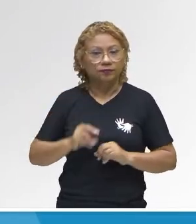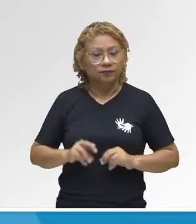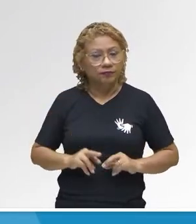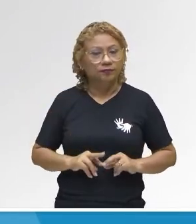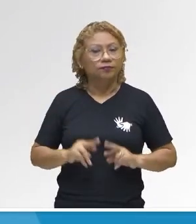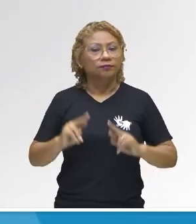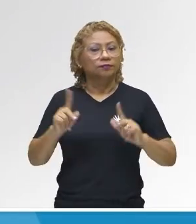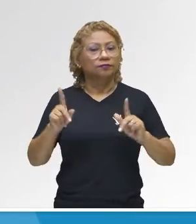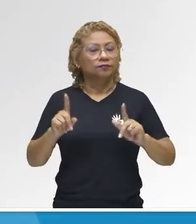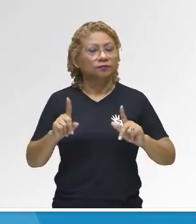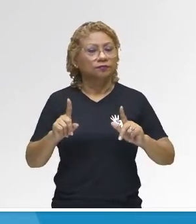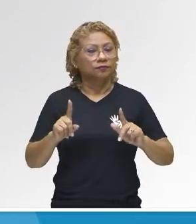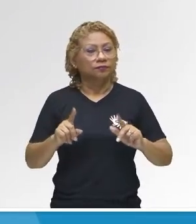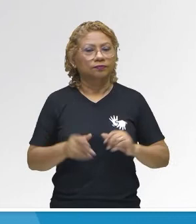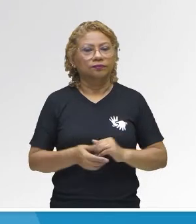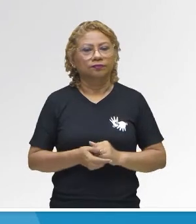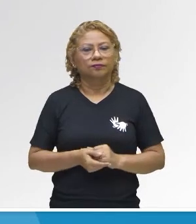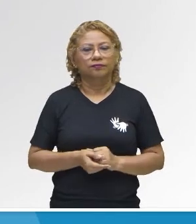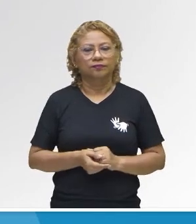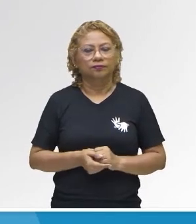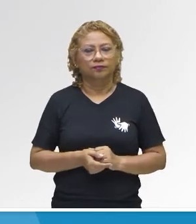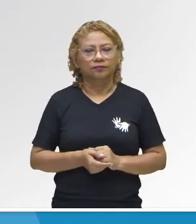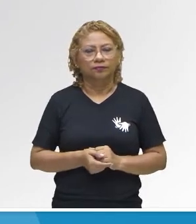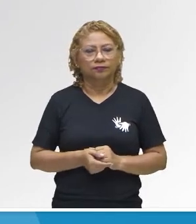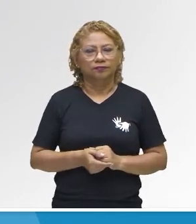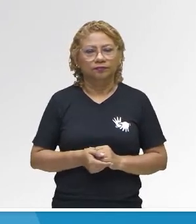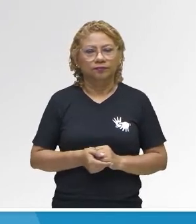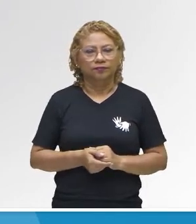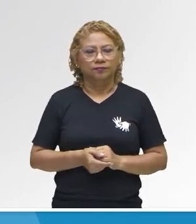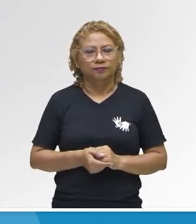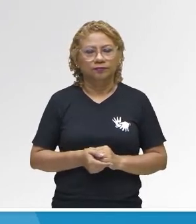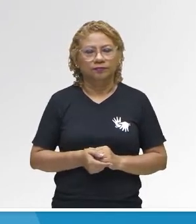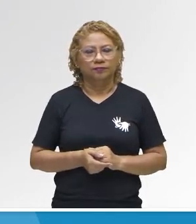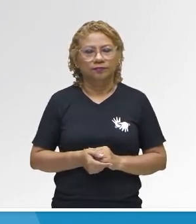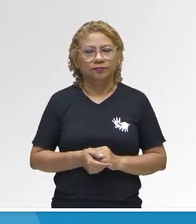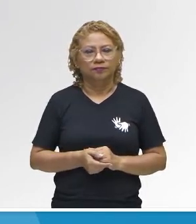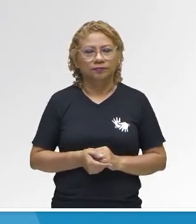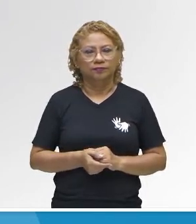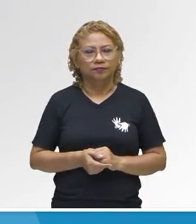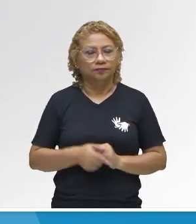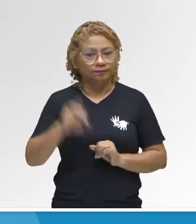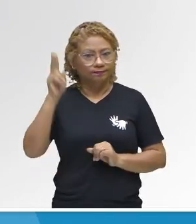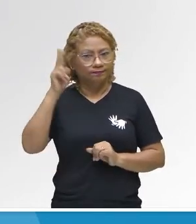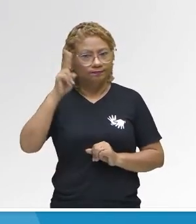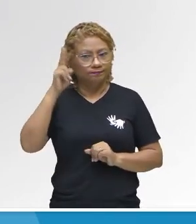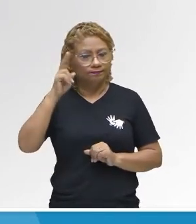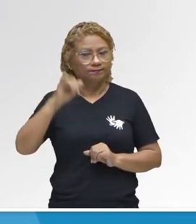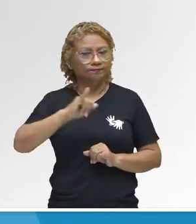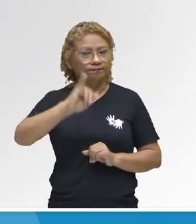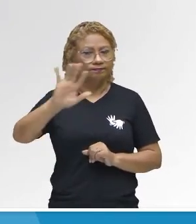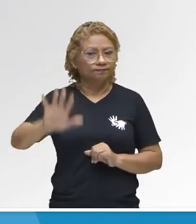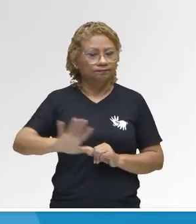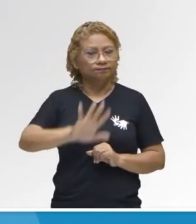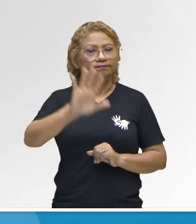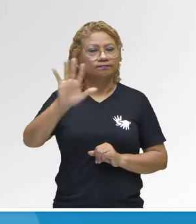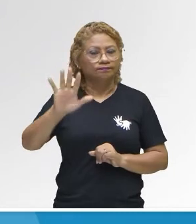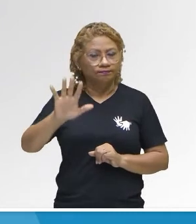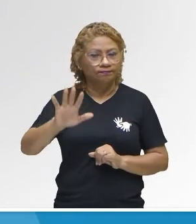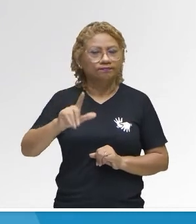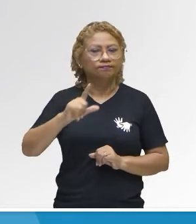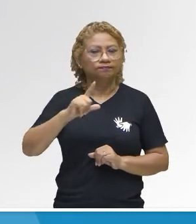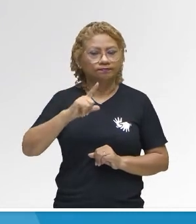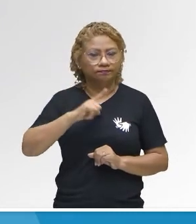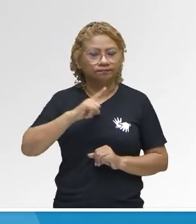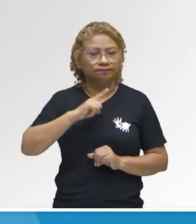já veria ali as pessoas de perfil. É como ele diz aí, lembre-se, uma imagem pode assumir